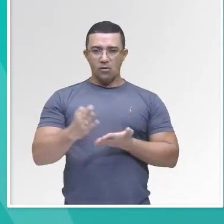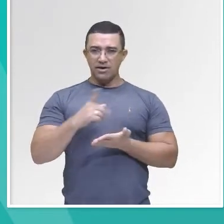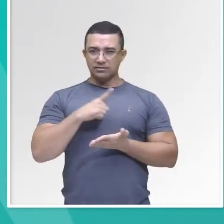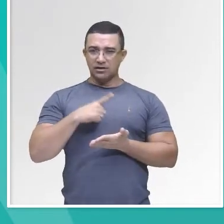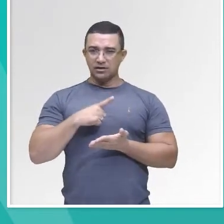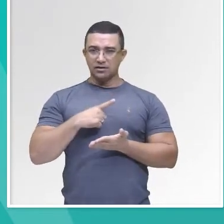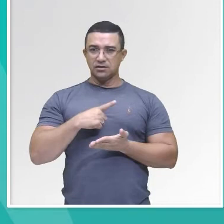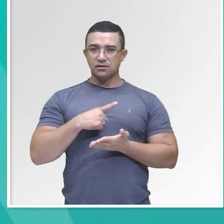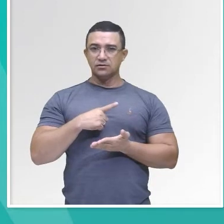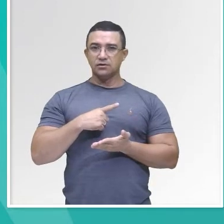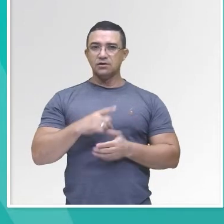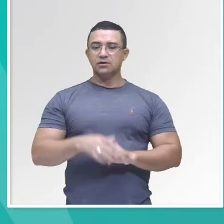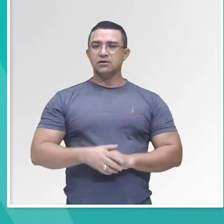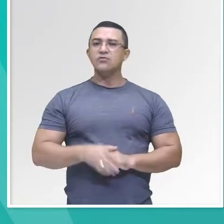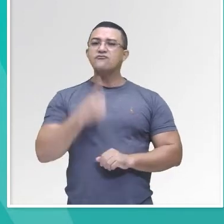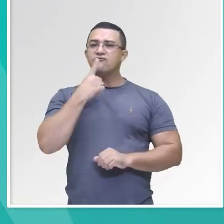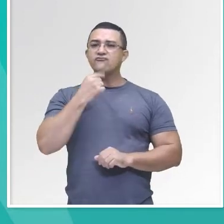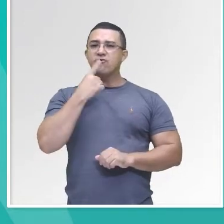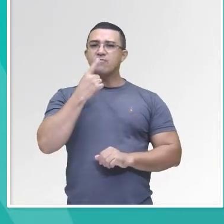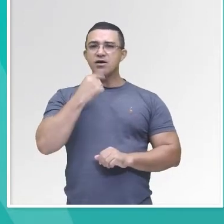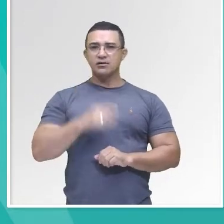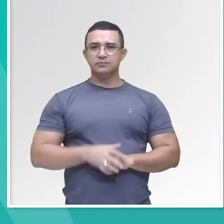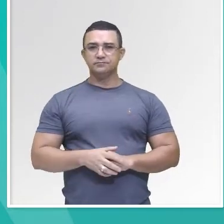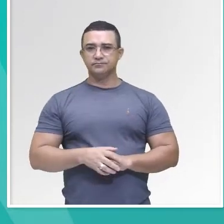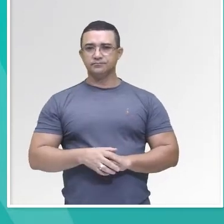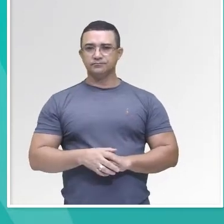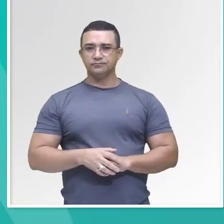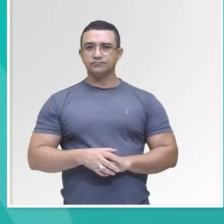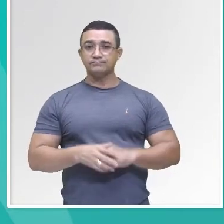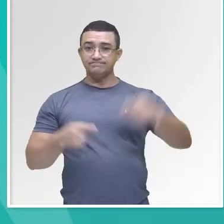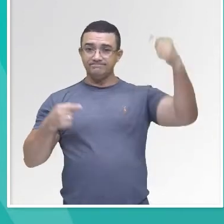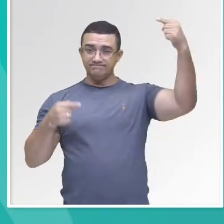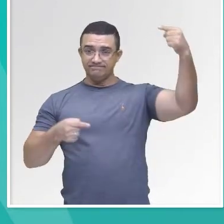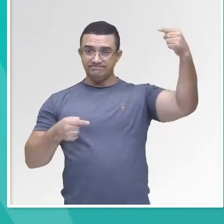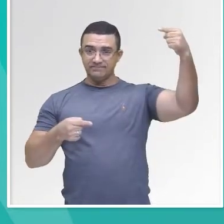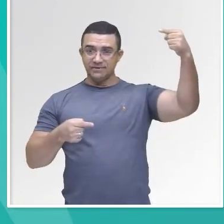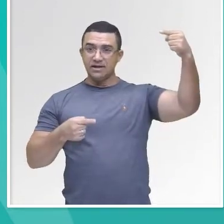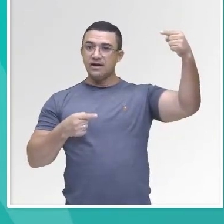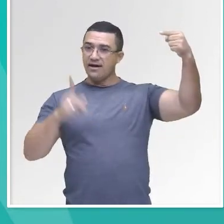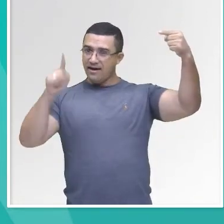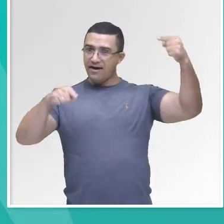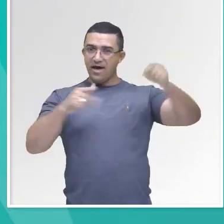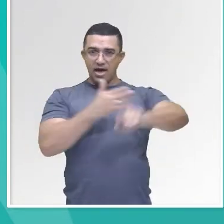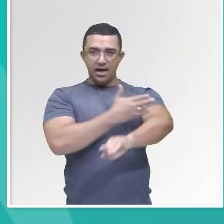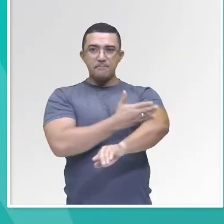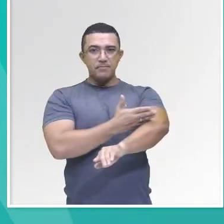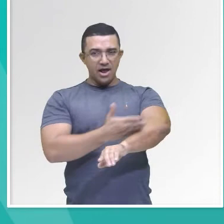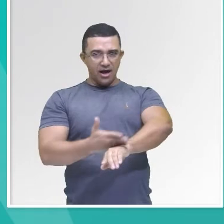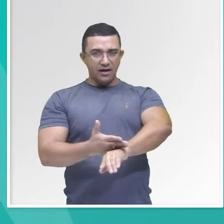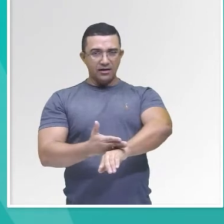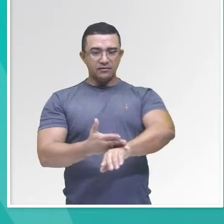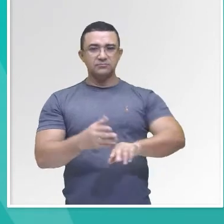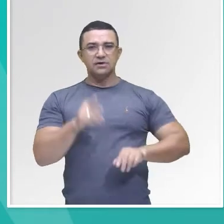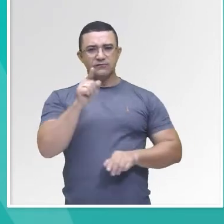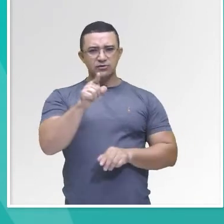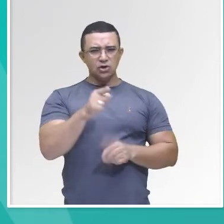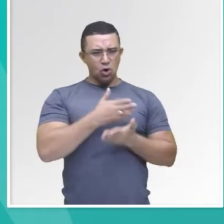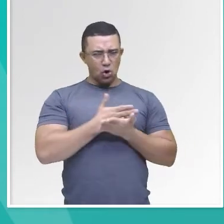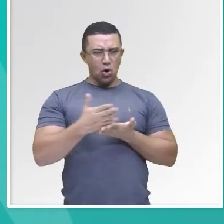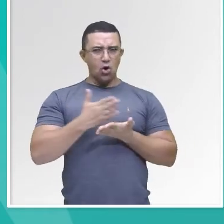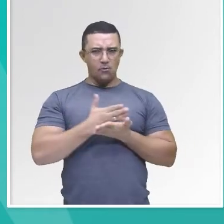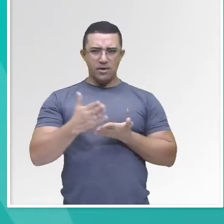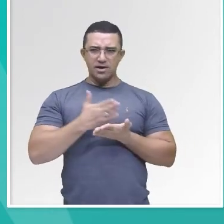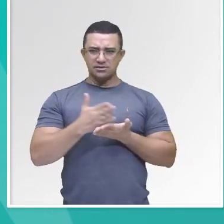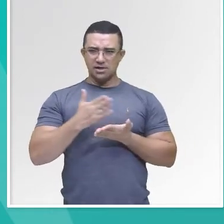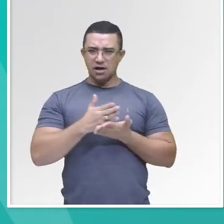casa em destaque. Essas casas, elas são brancas. Então, para vocês posicionarem o tabuleiro da